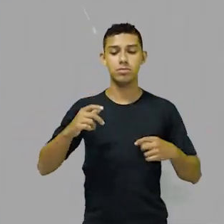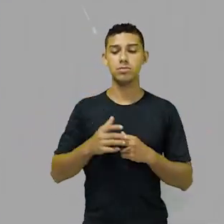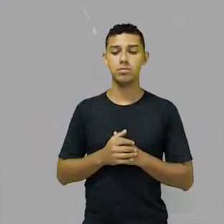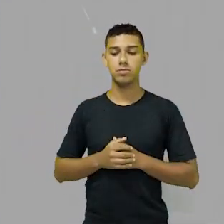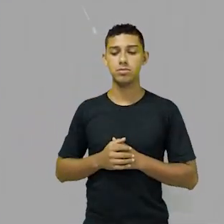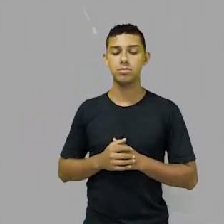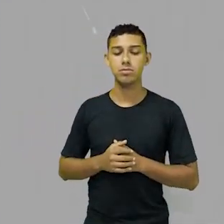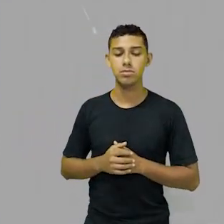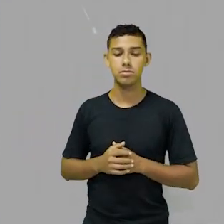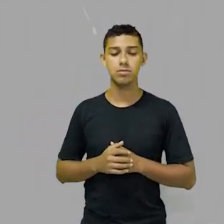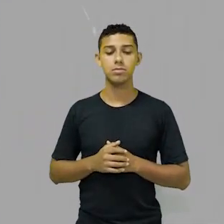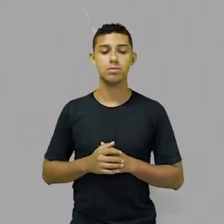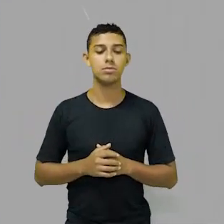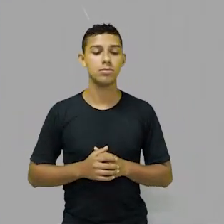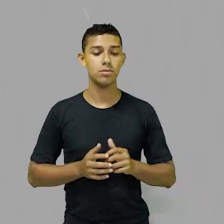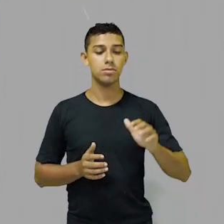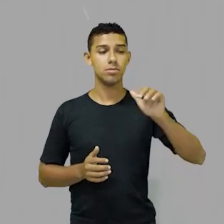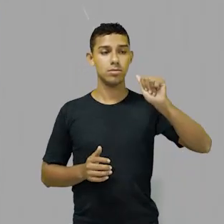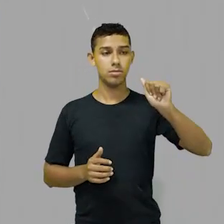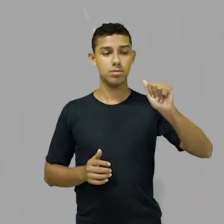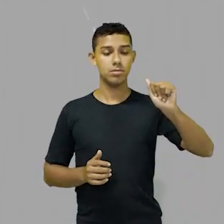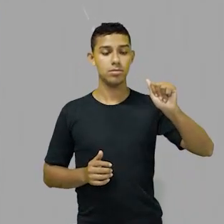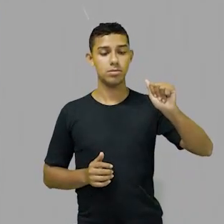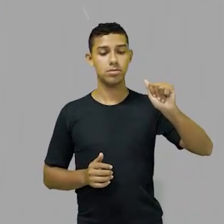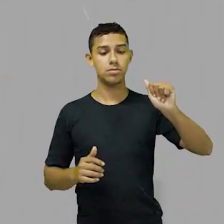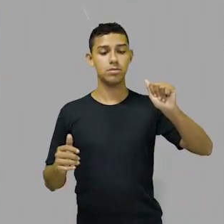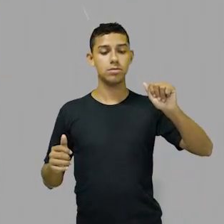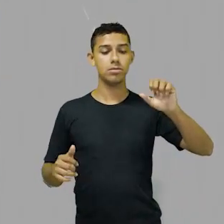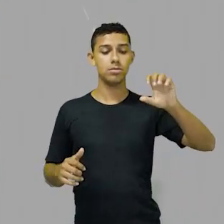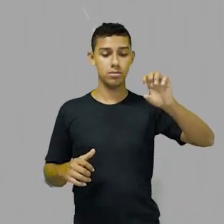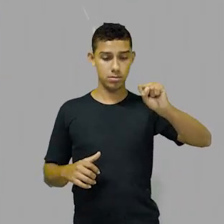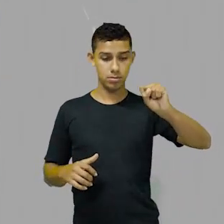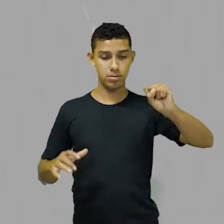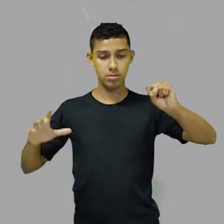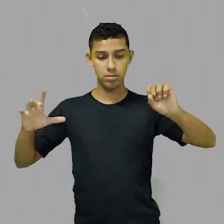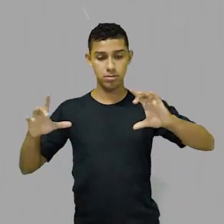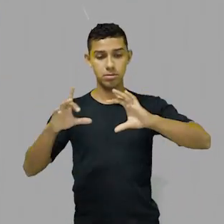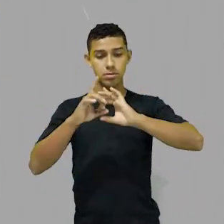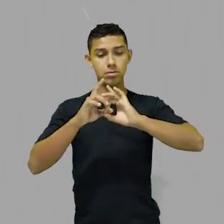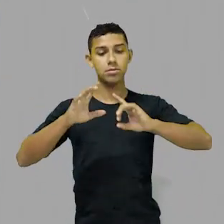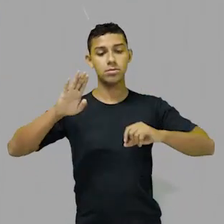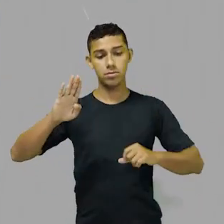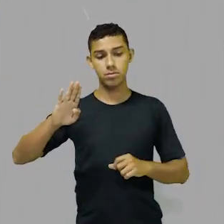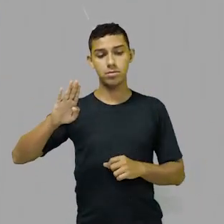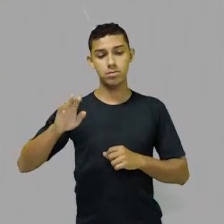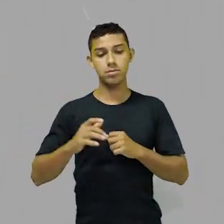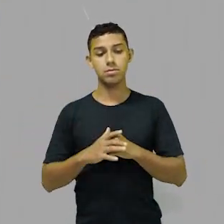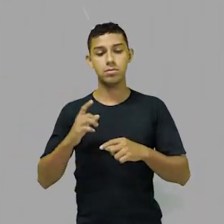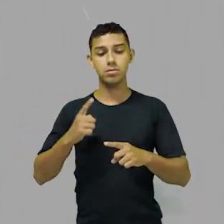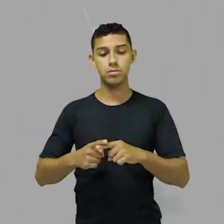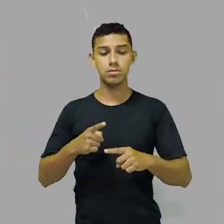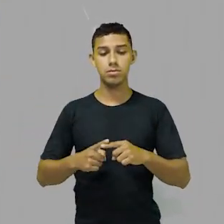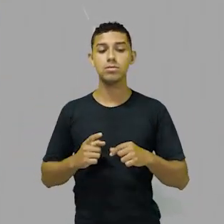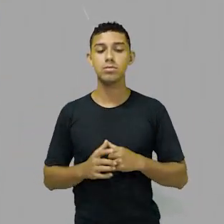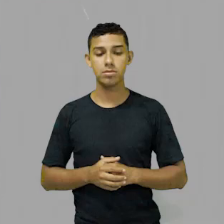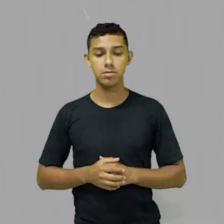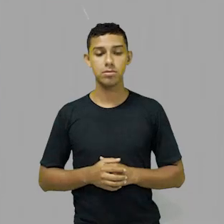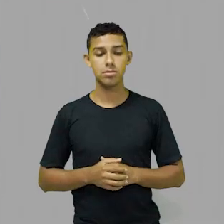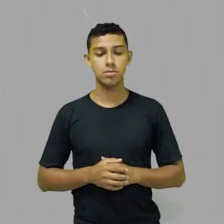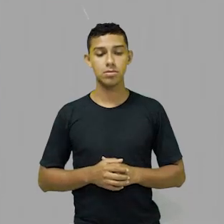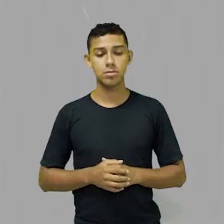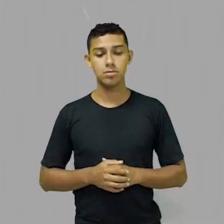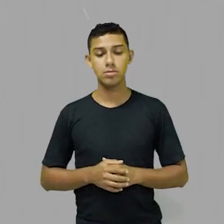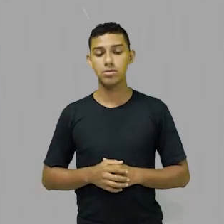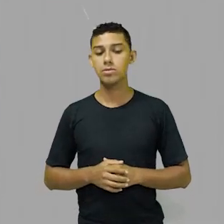A, S se une a B por 2 ligações peptídicas. Primeira coisa, pessoal,